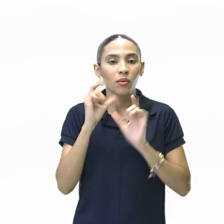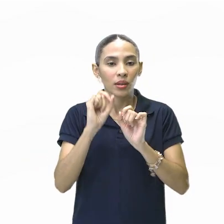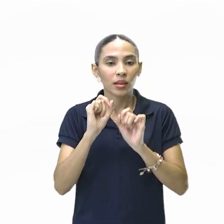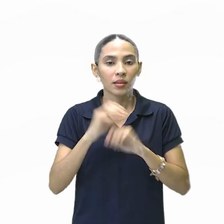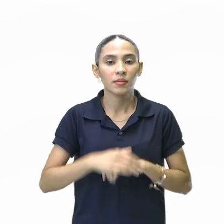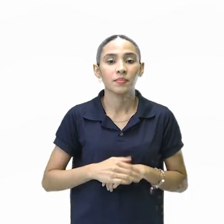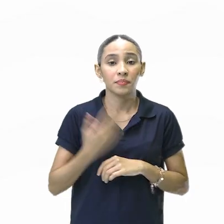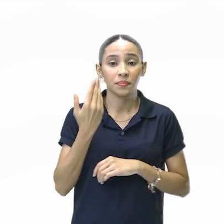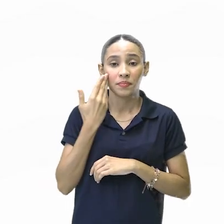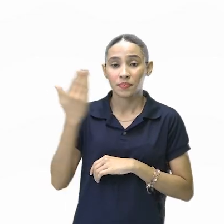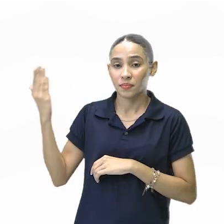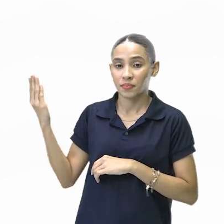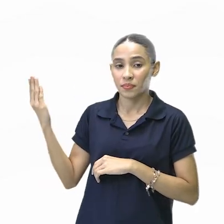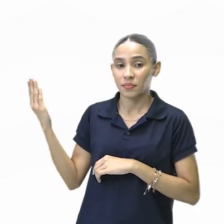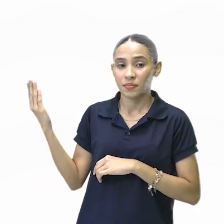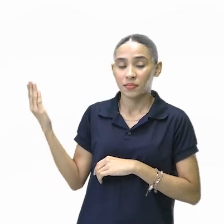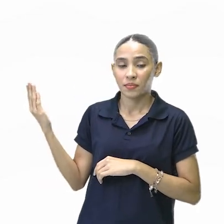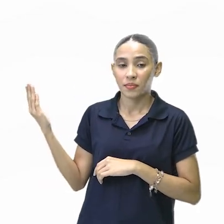Every Day the First